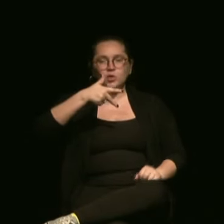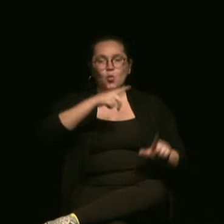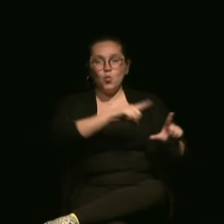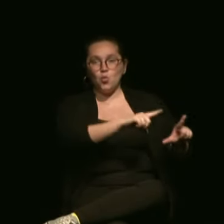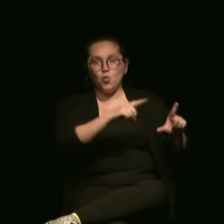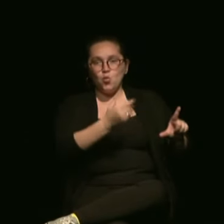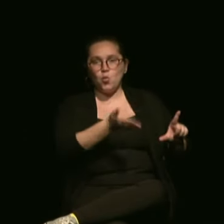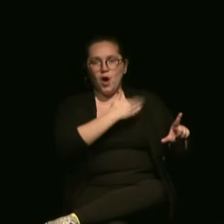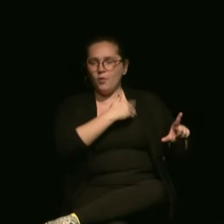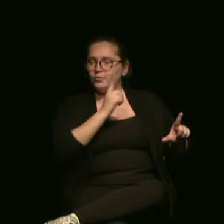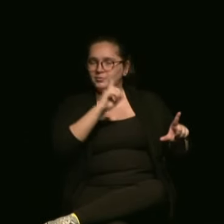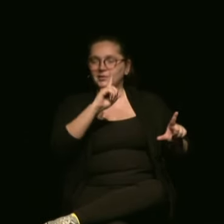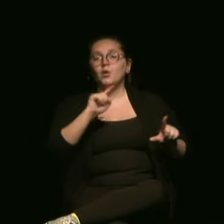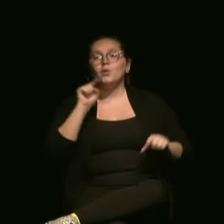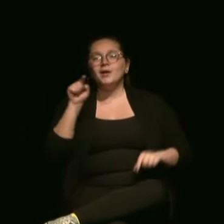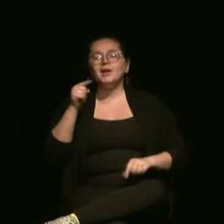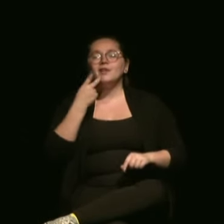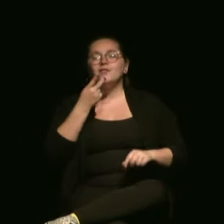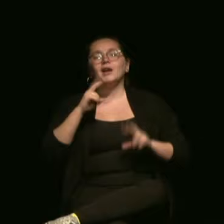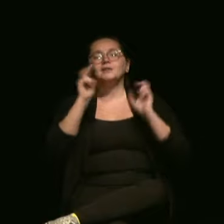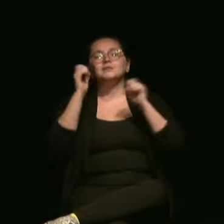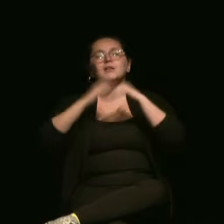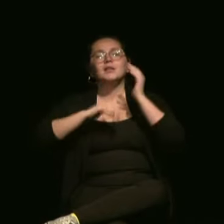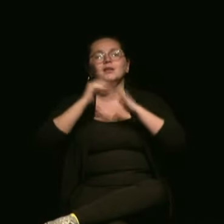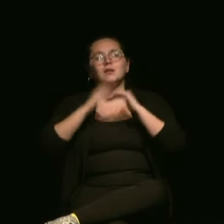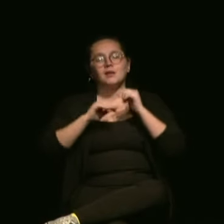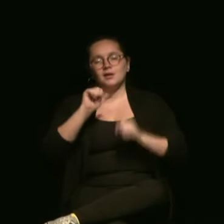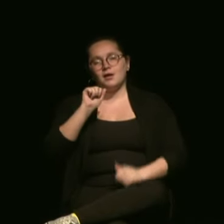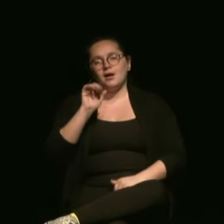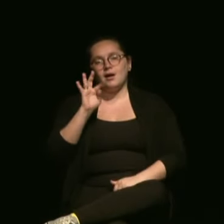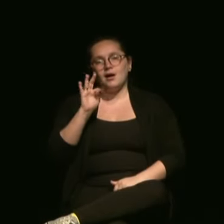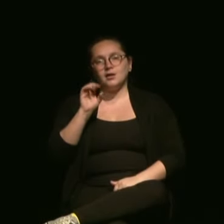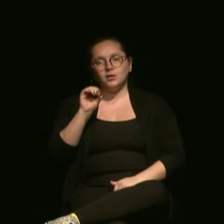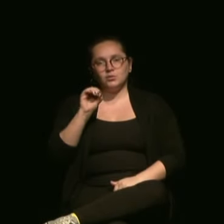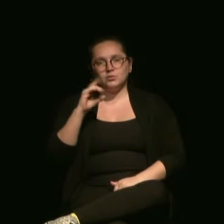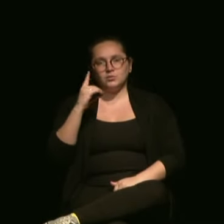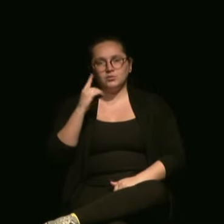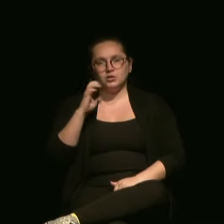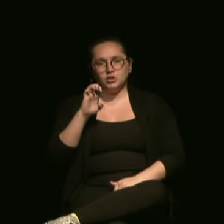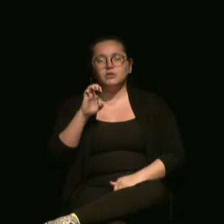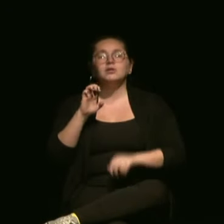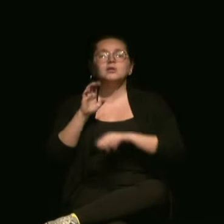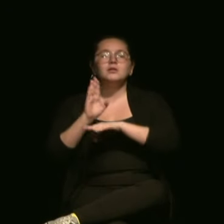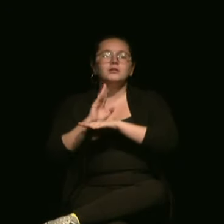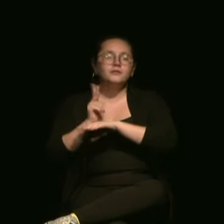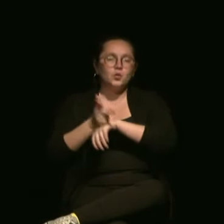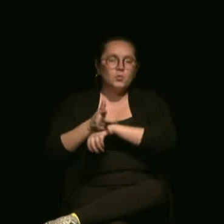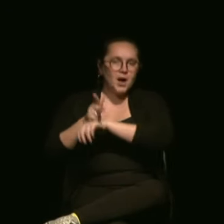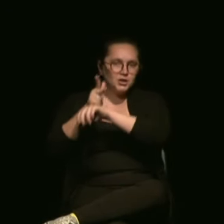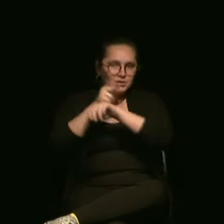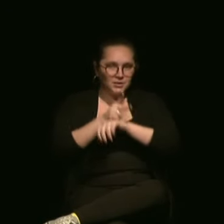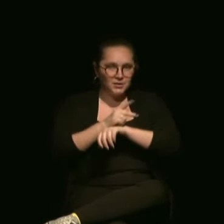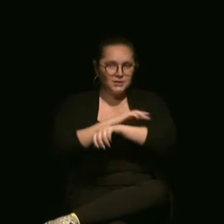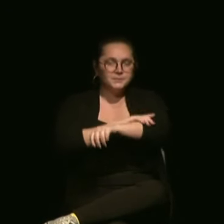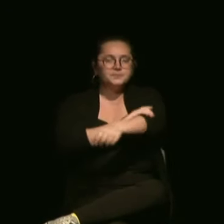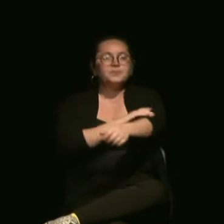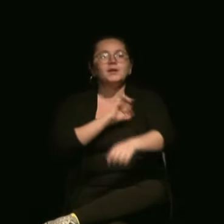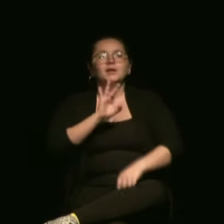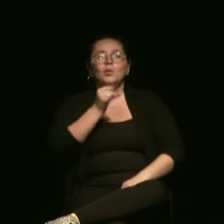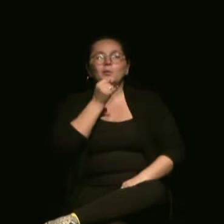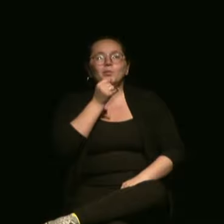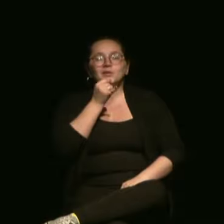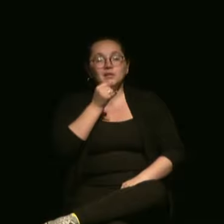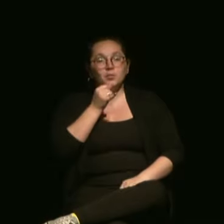filmagem. Ele está presente no ato de filmagem. Ele não é uma imagem colhida num